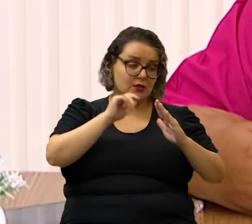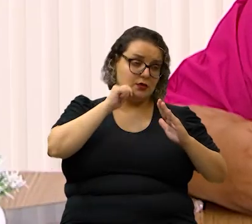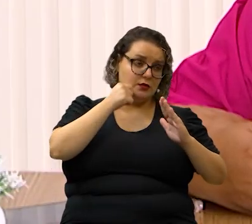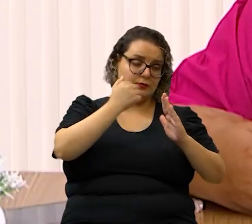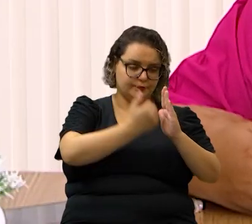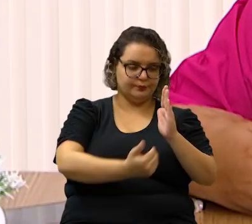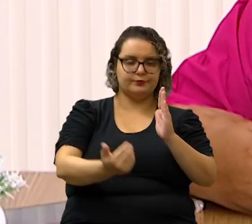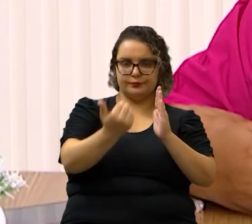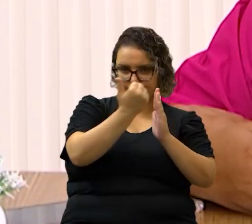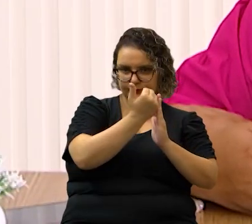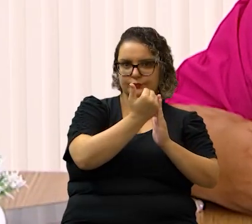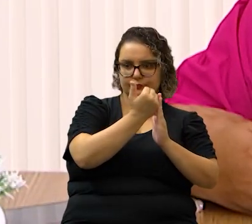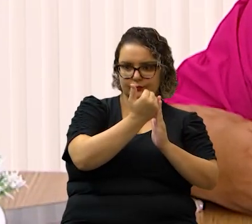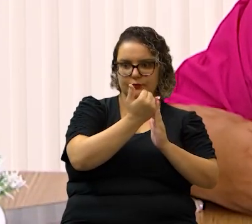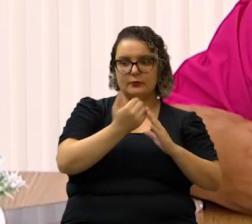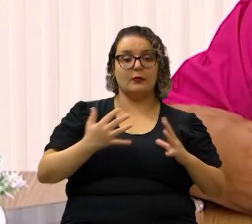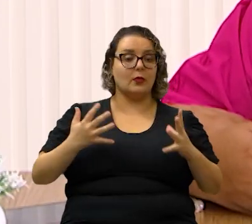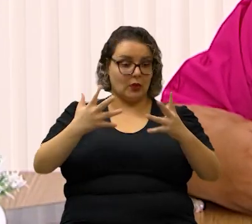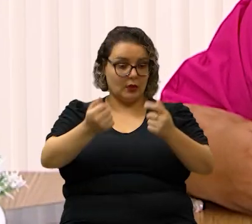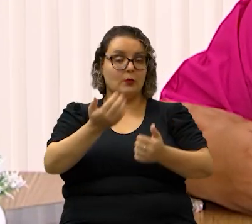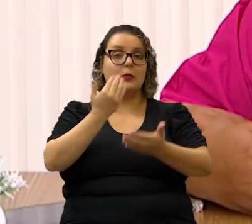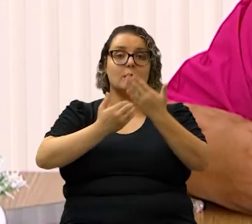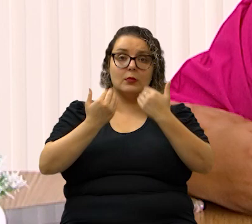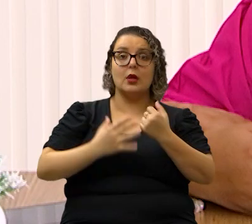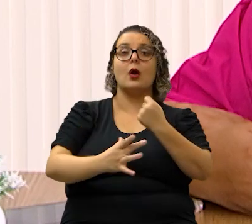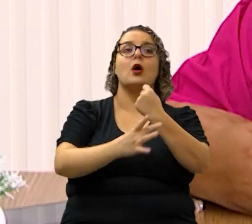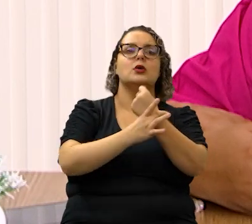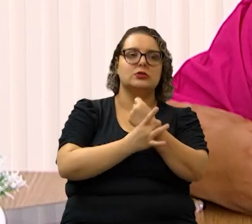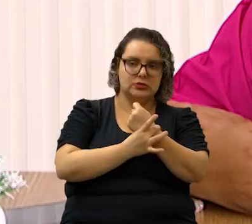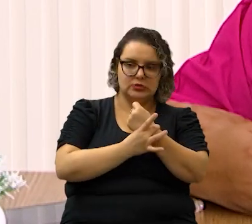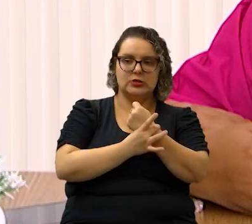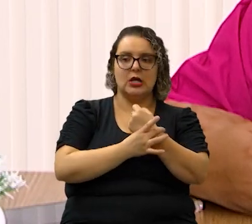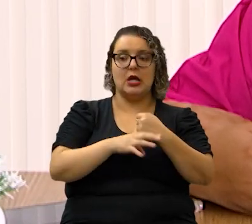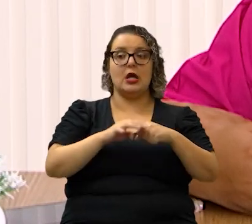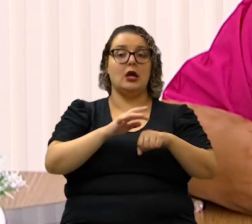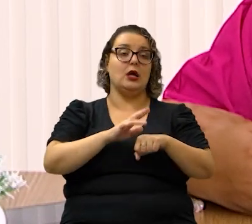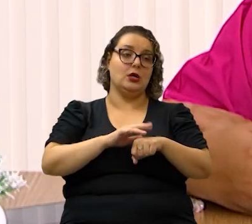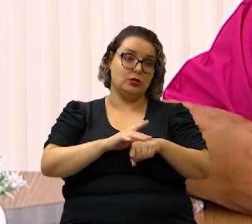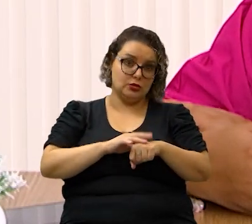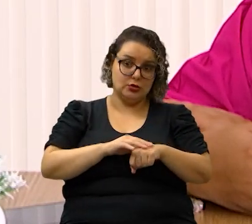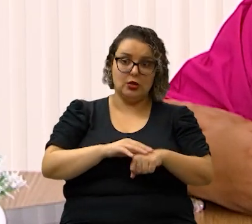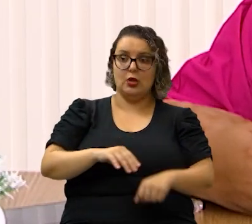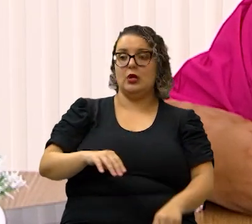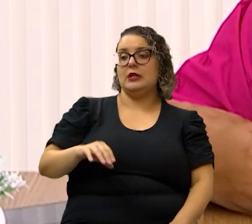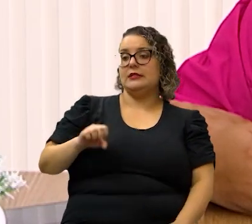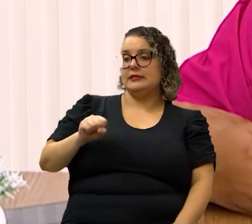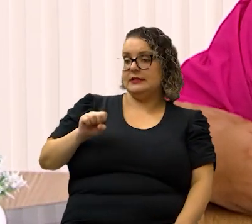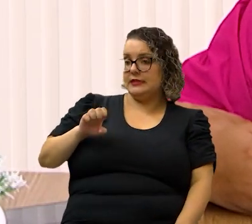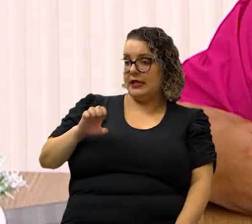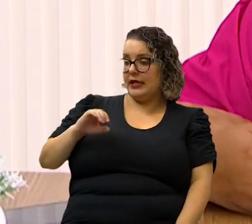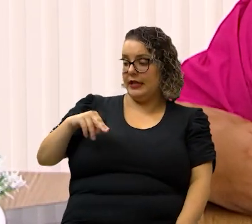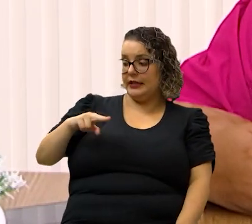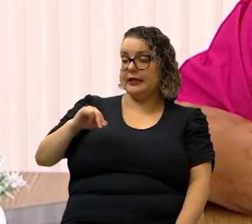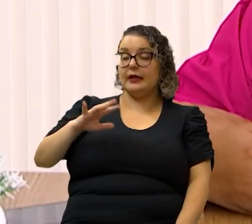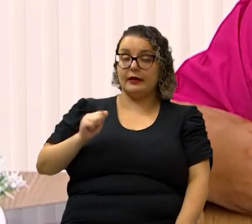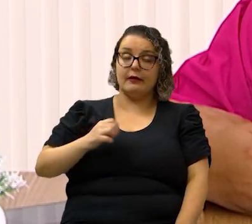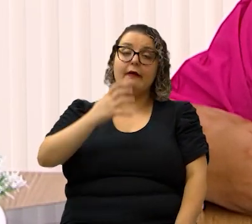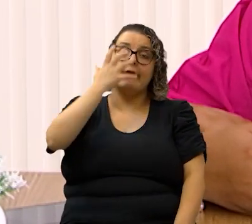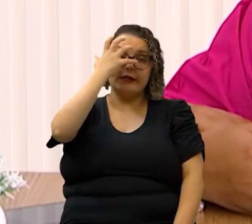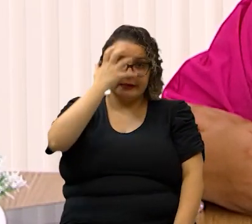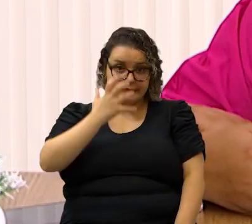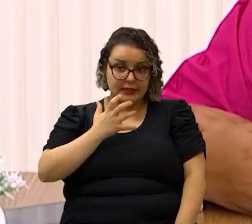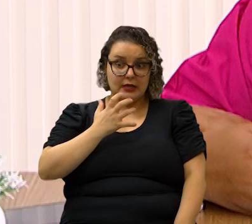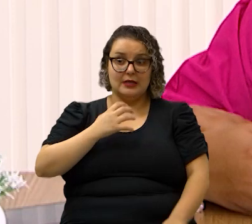essa padaria a um nível para celíacos comerem aqui com segurança. A doença celíaca, para quem está assistindo, é uma doença